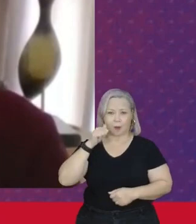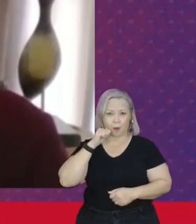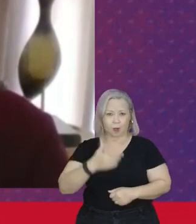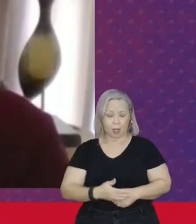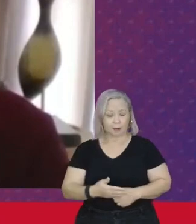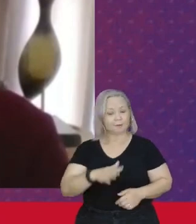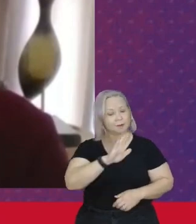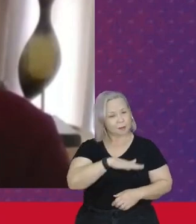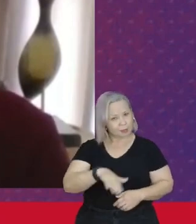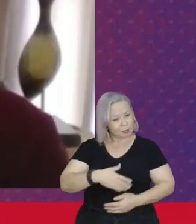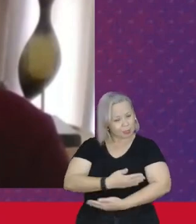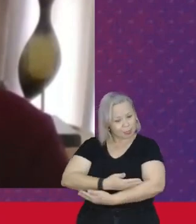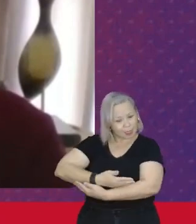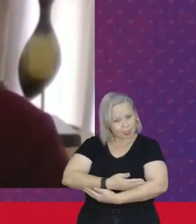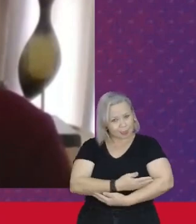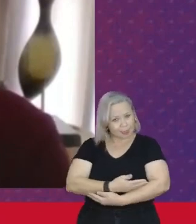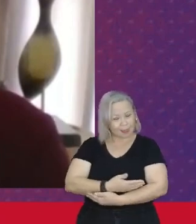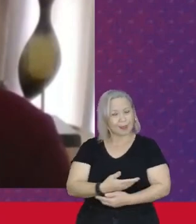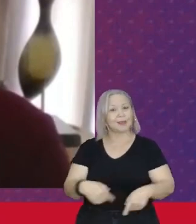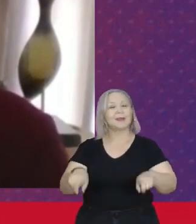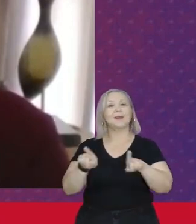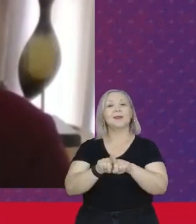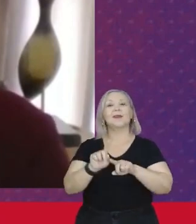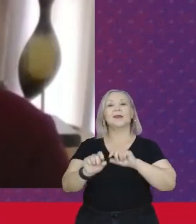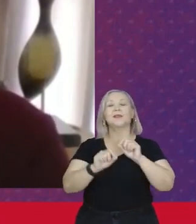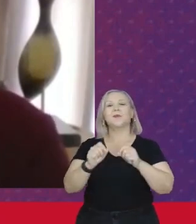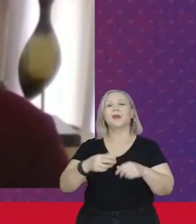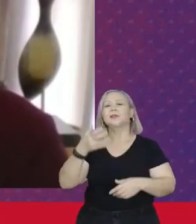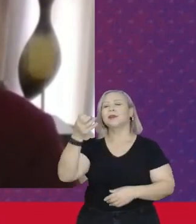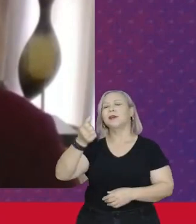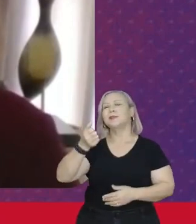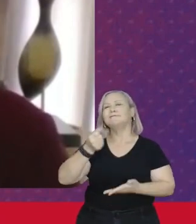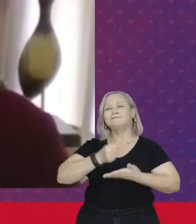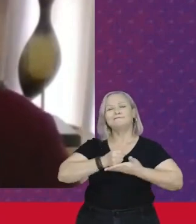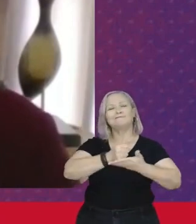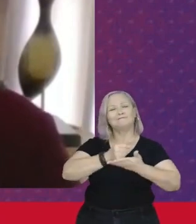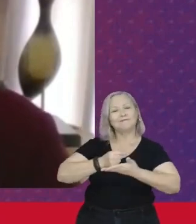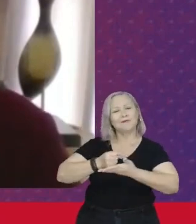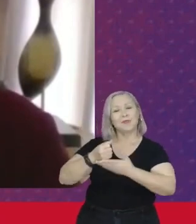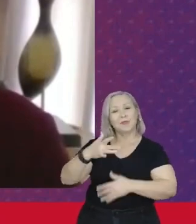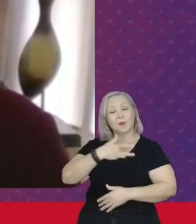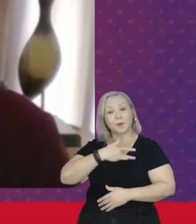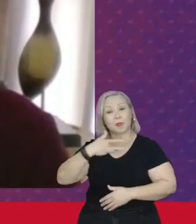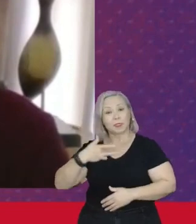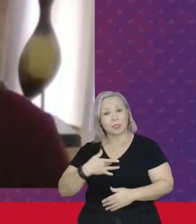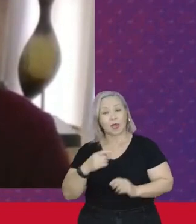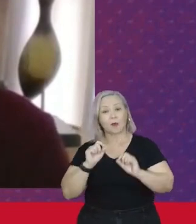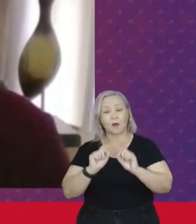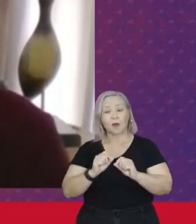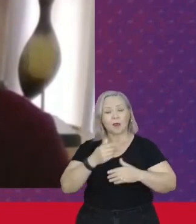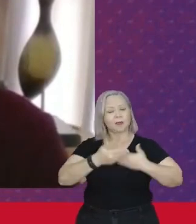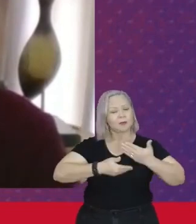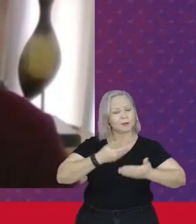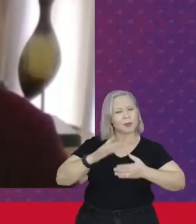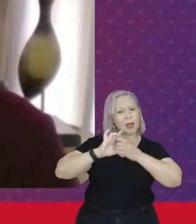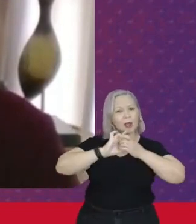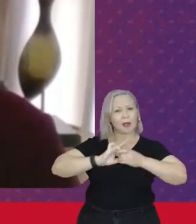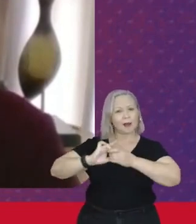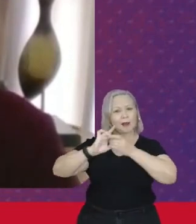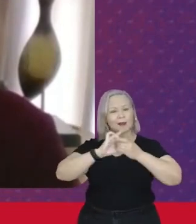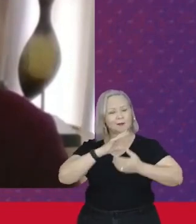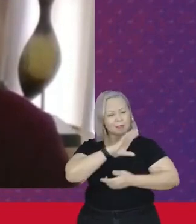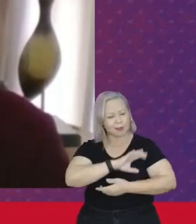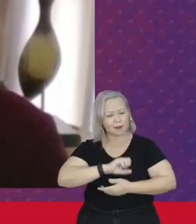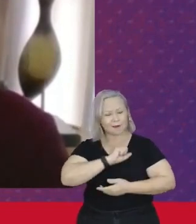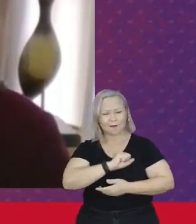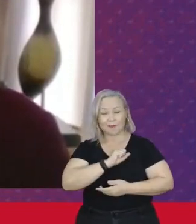da criança, porque ele traz também muitos benefícios para a saúde e para os vínculos afetivos que se criam